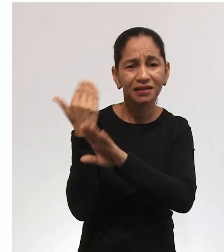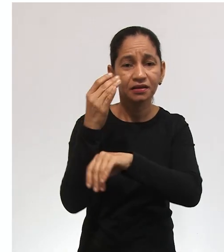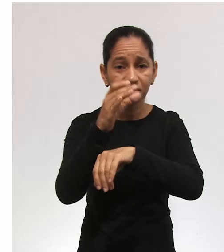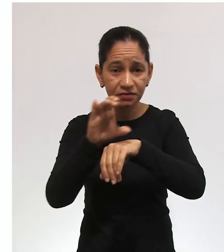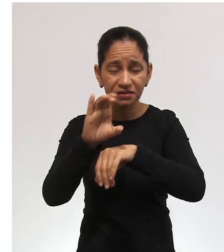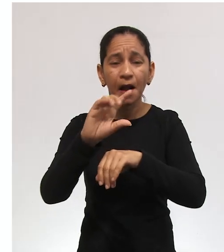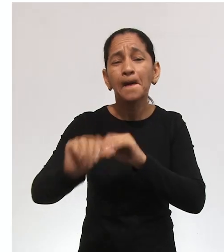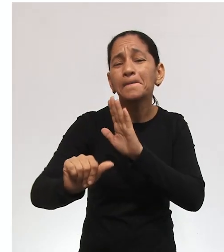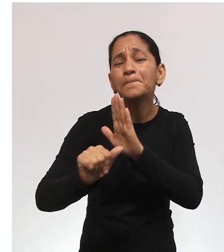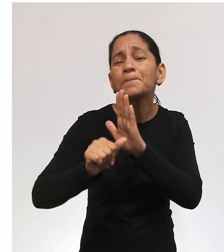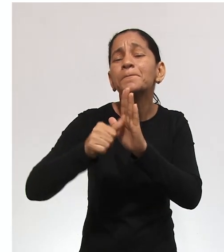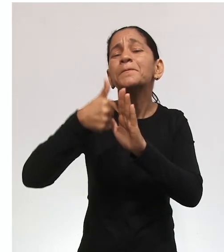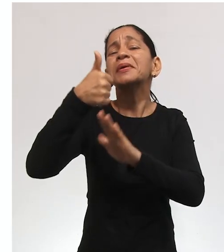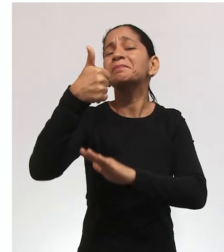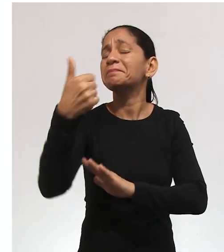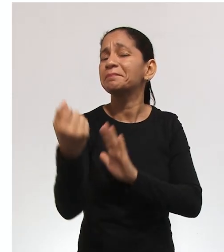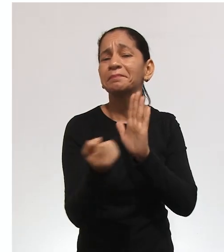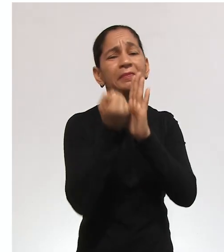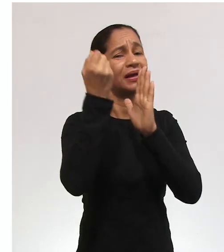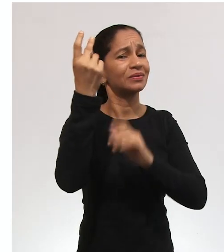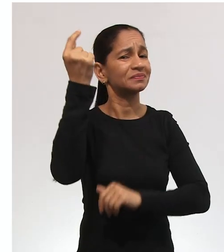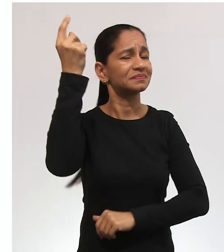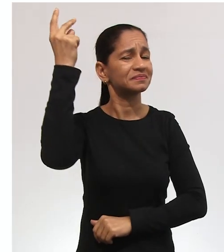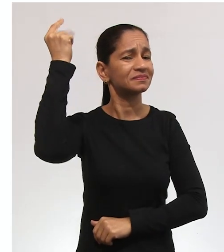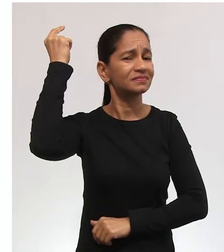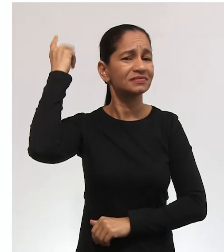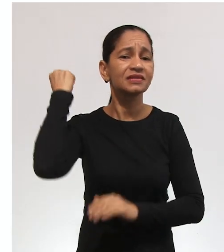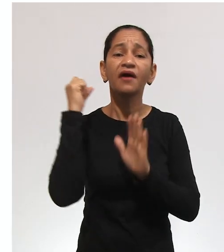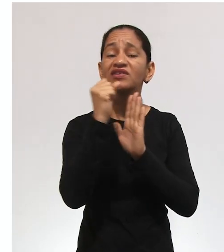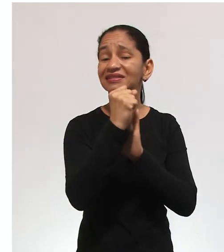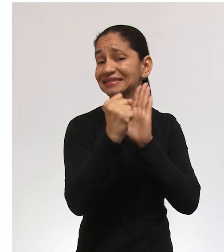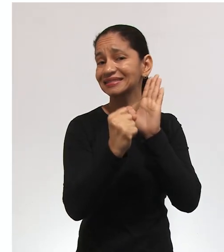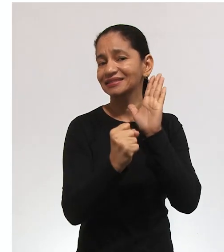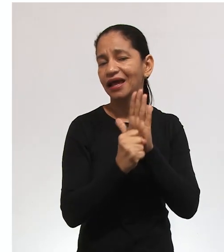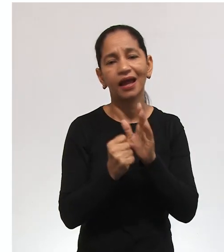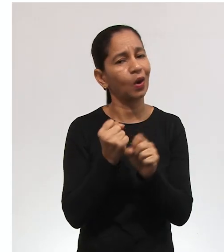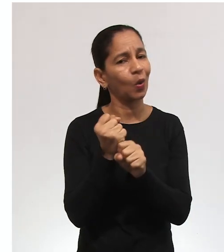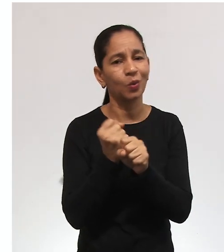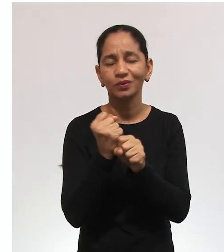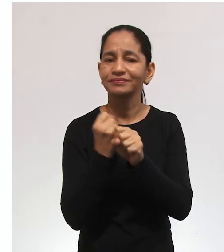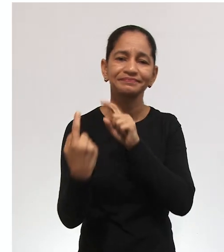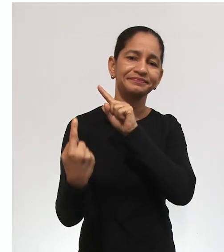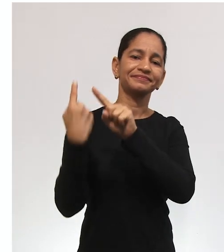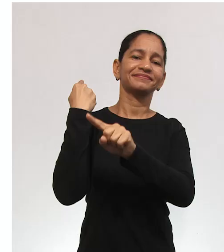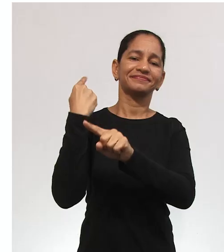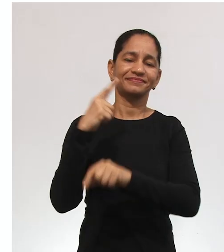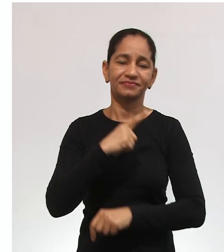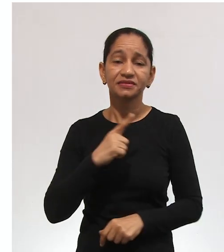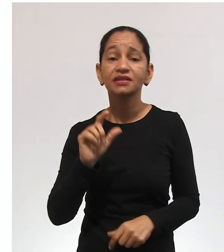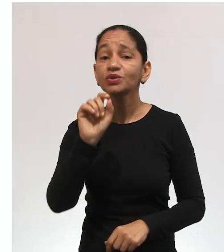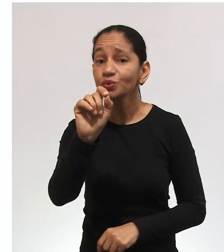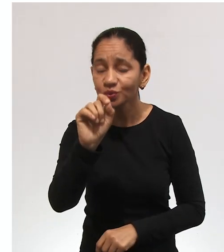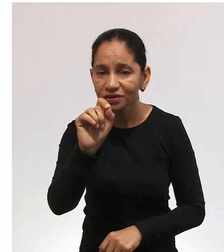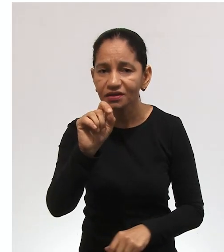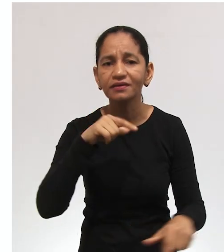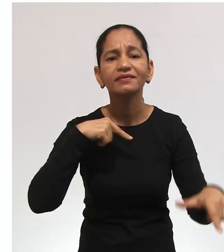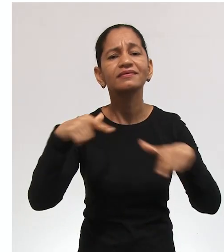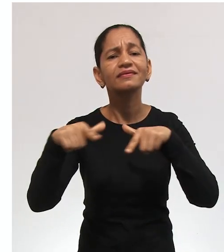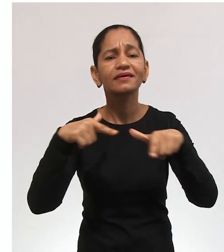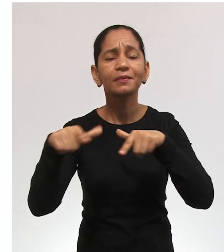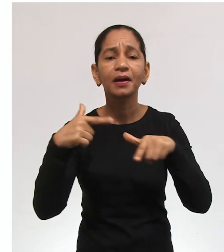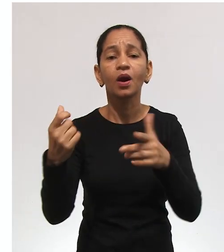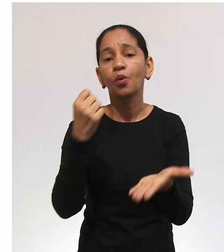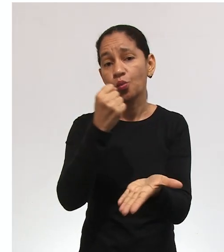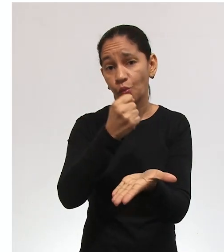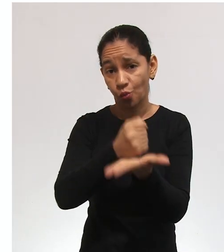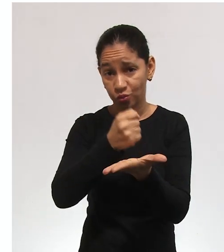de Hammurabi, a gente está falando aqui de muitos séculos atrás, a gente tinha a locação de trabalho, que era